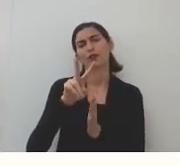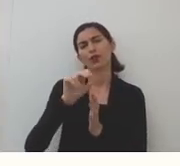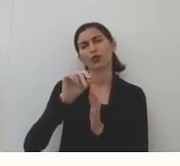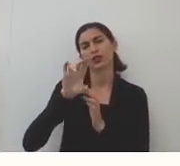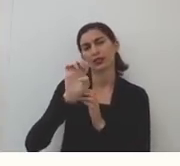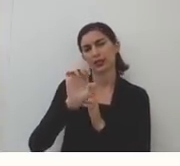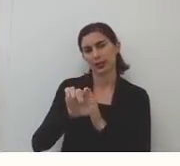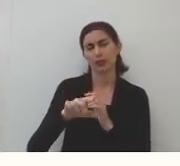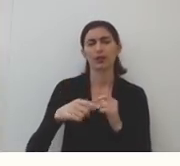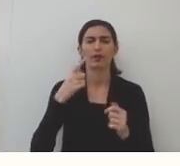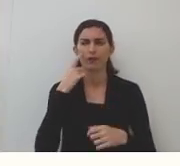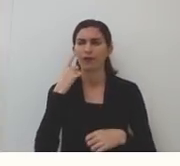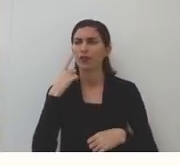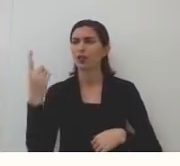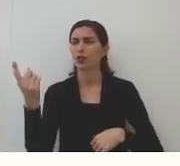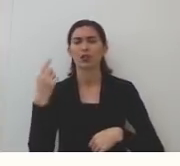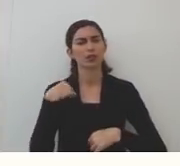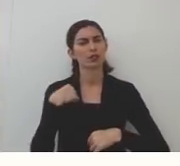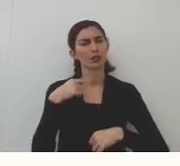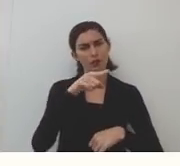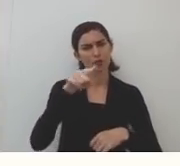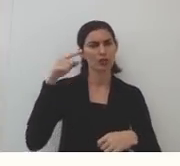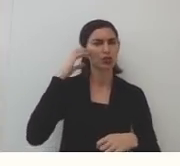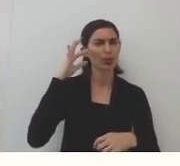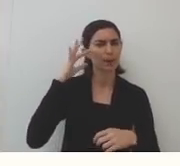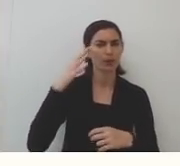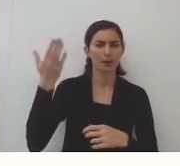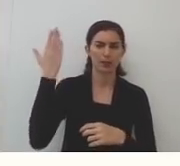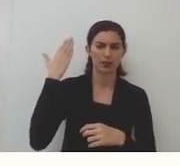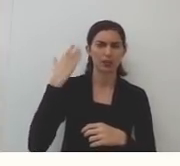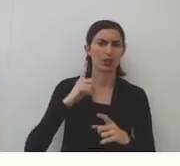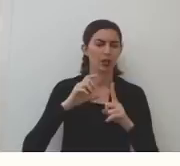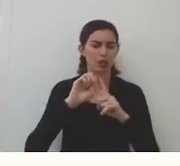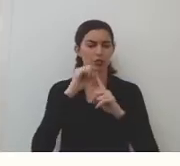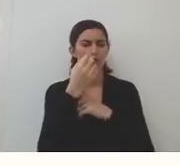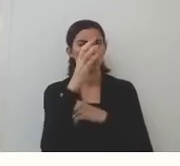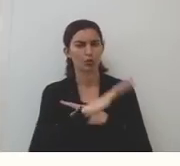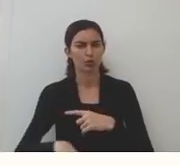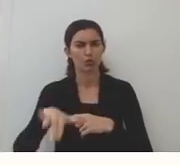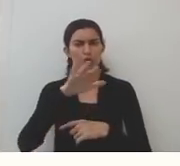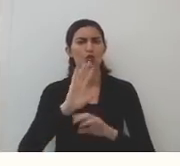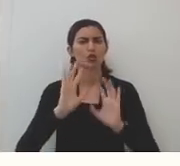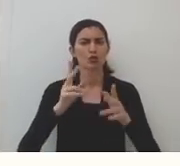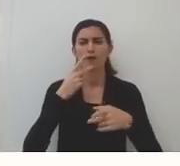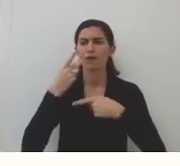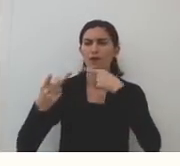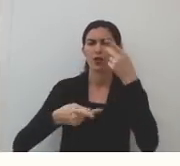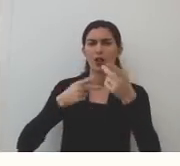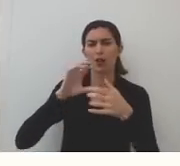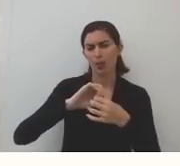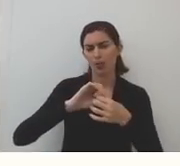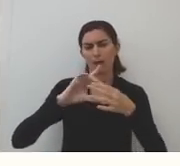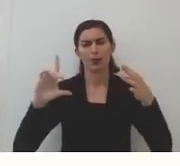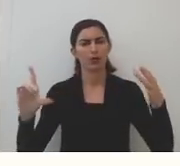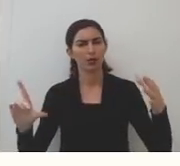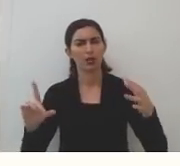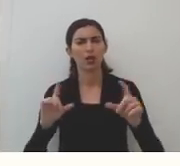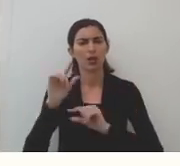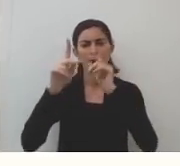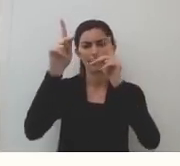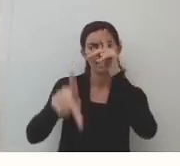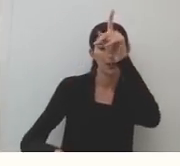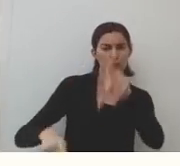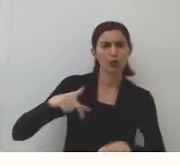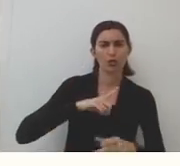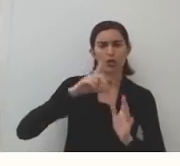Então, você já imaginou que antigamente existia uma sociedade onde já se falava de democracia, que as pessoas